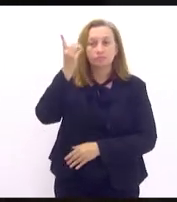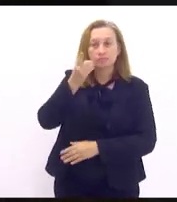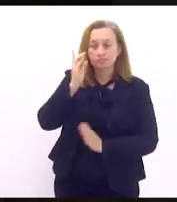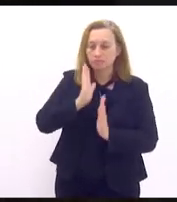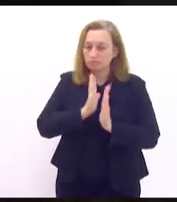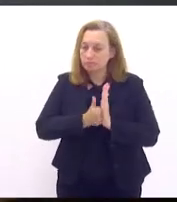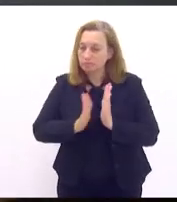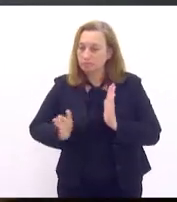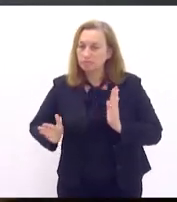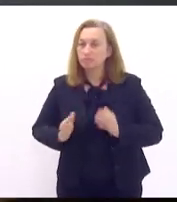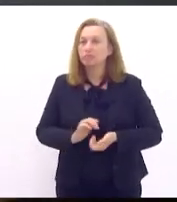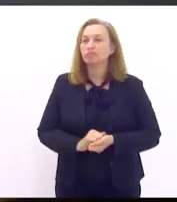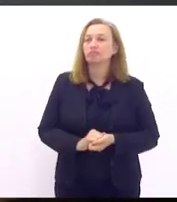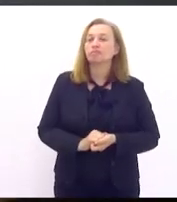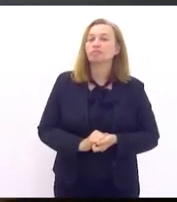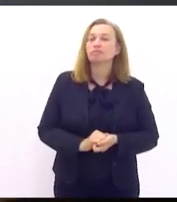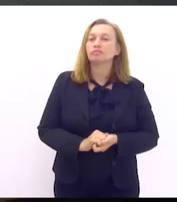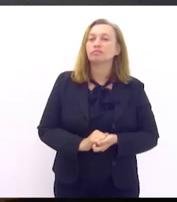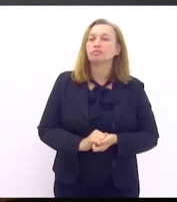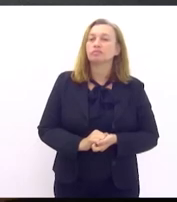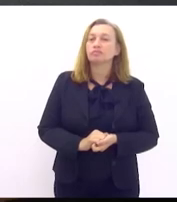ordem. É que